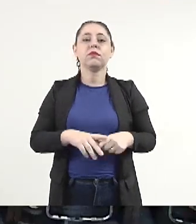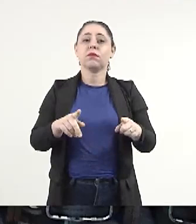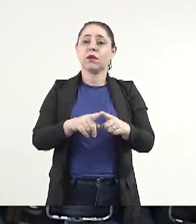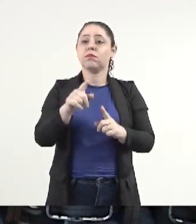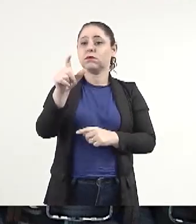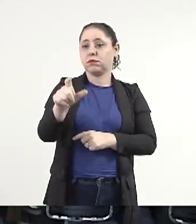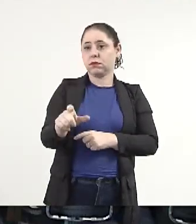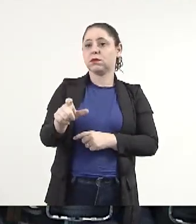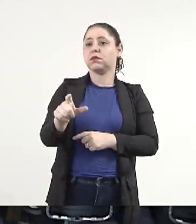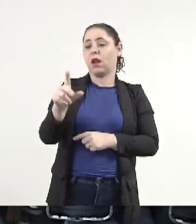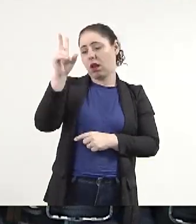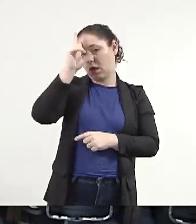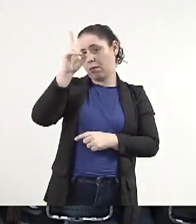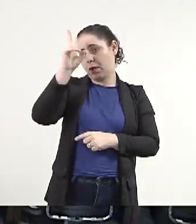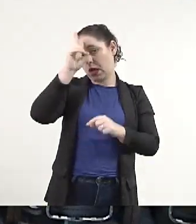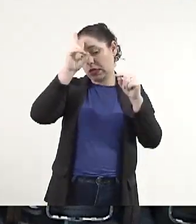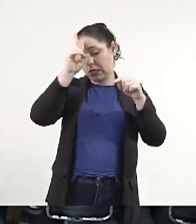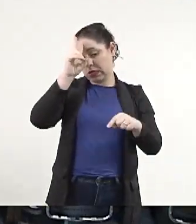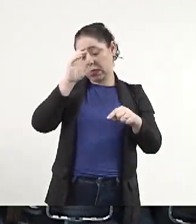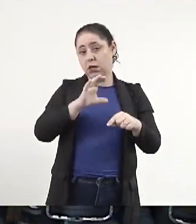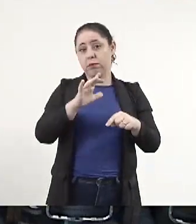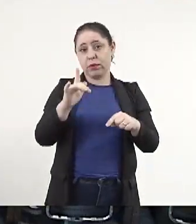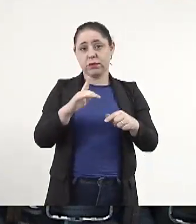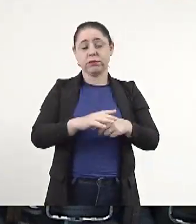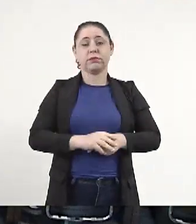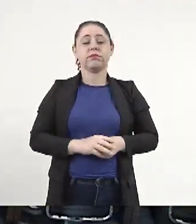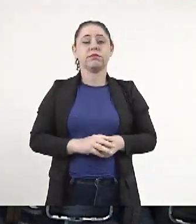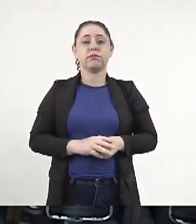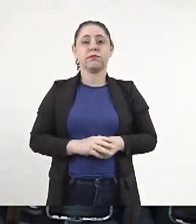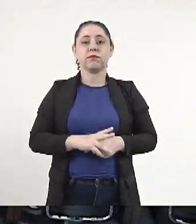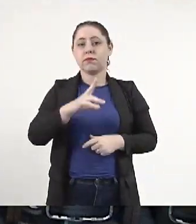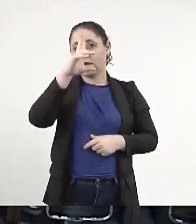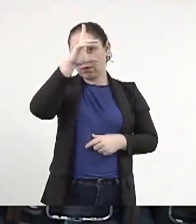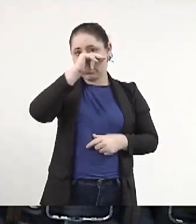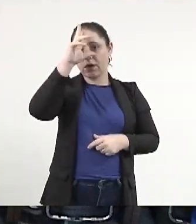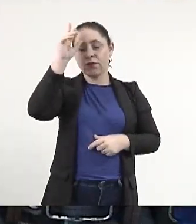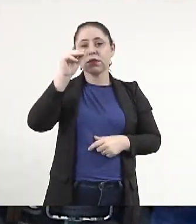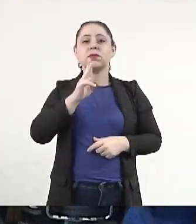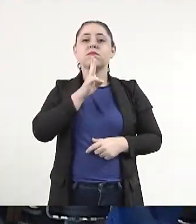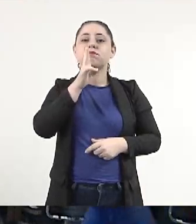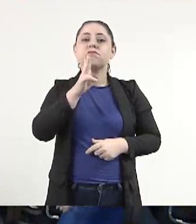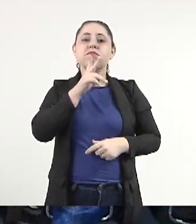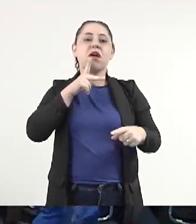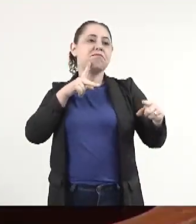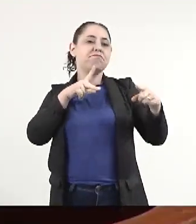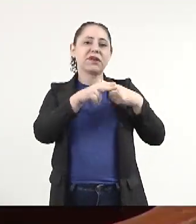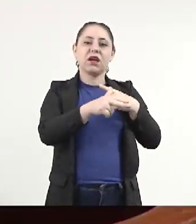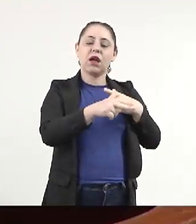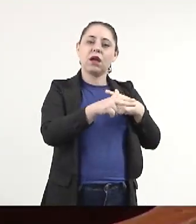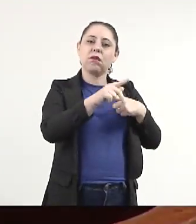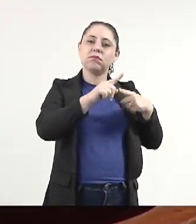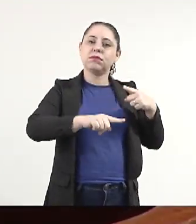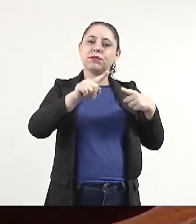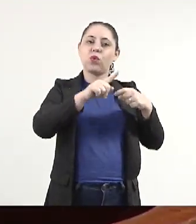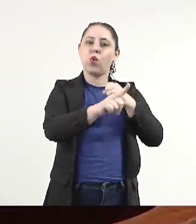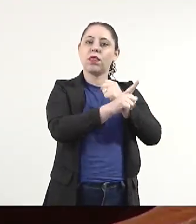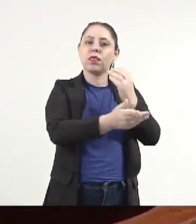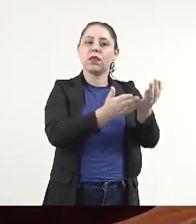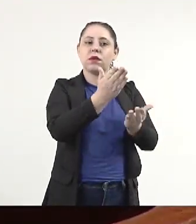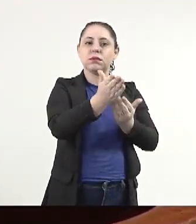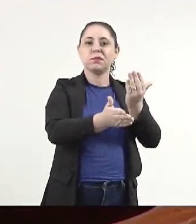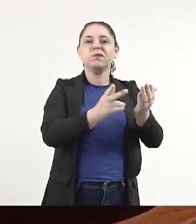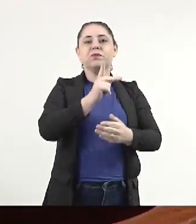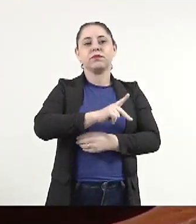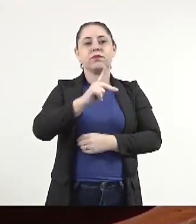Vossa Excelência me fez lembrar que aqui em Campo Grande, o prefeito Marquinhos Trade cortou o atendimento